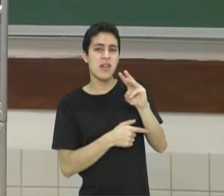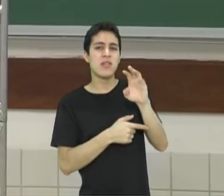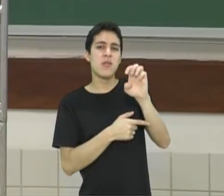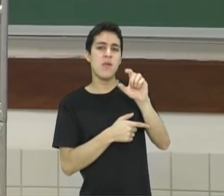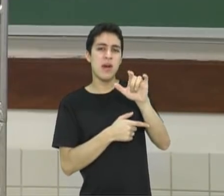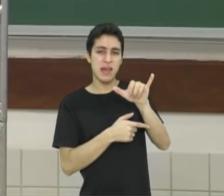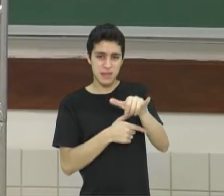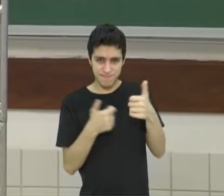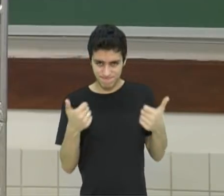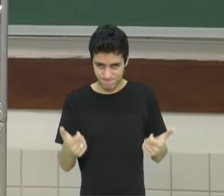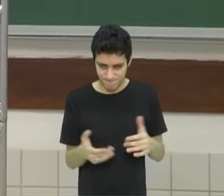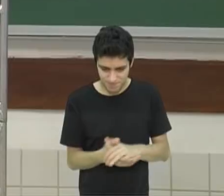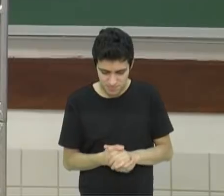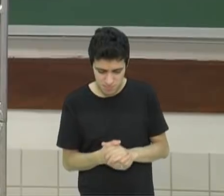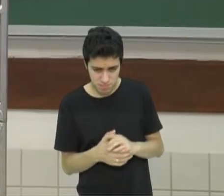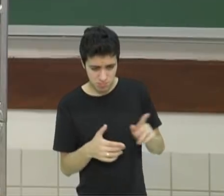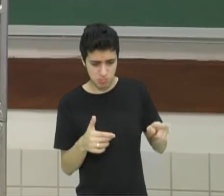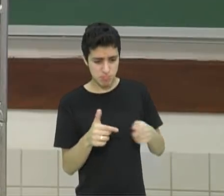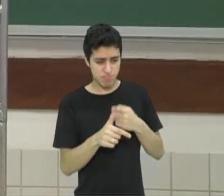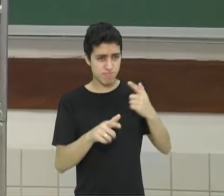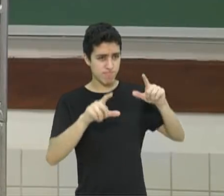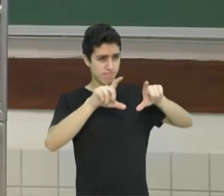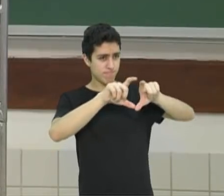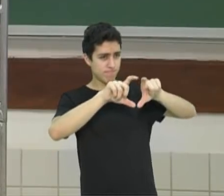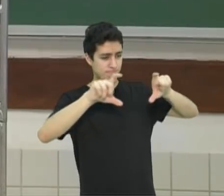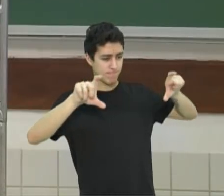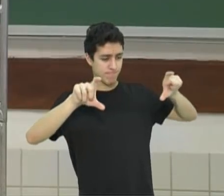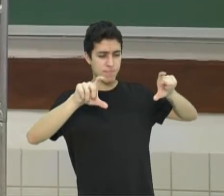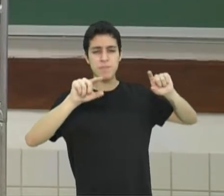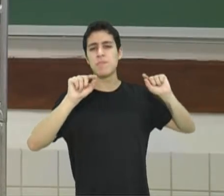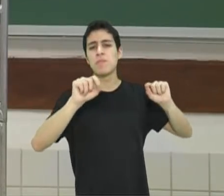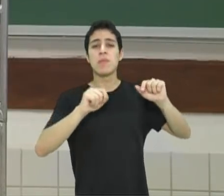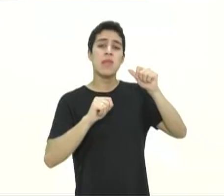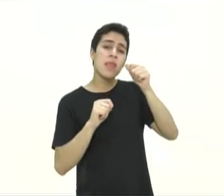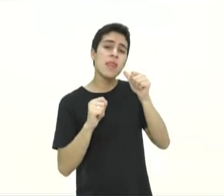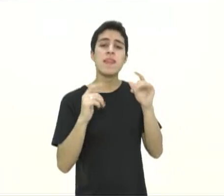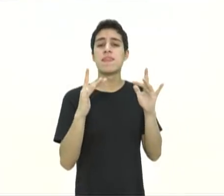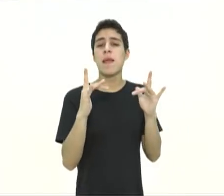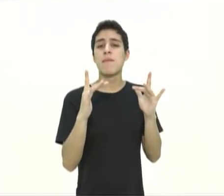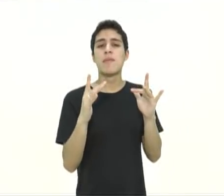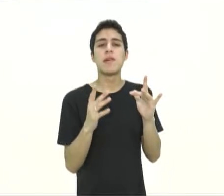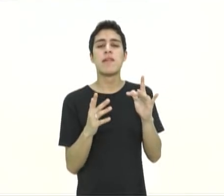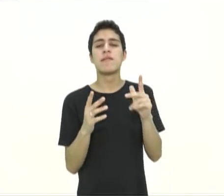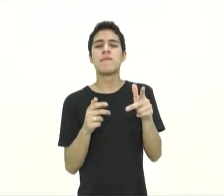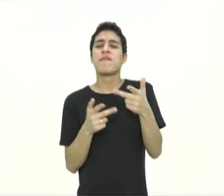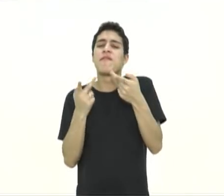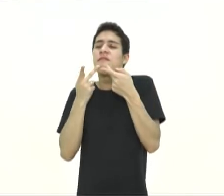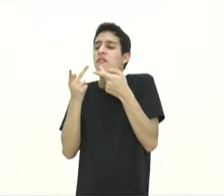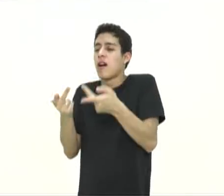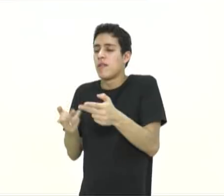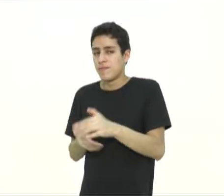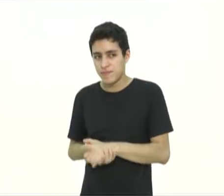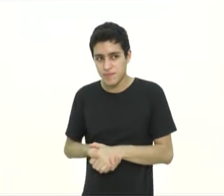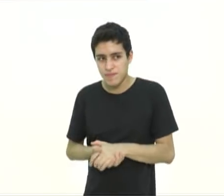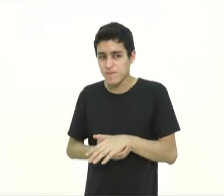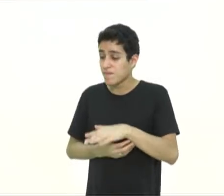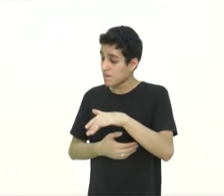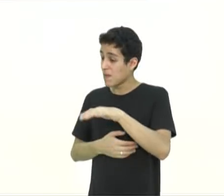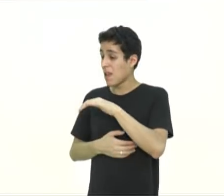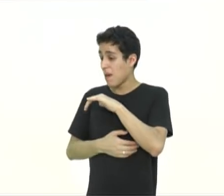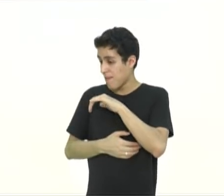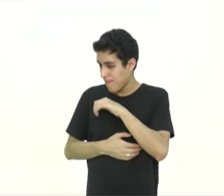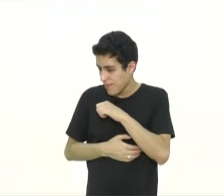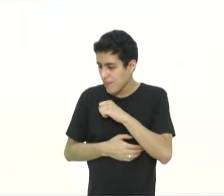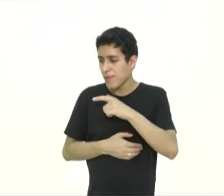nela? No primeiro quadrinho, a namorada diz para o Wesley: "Amor, eu